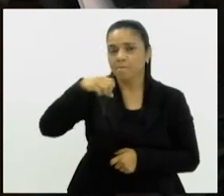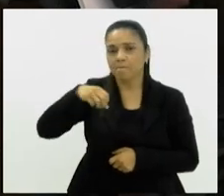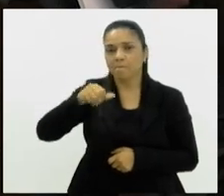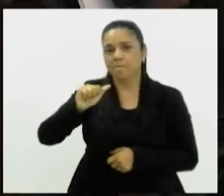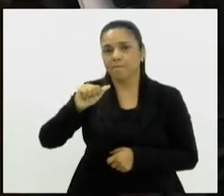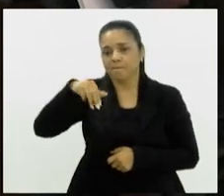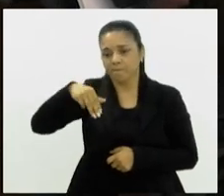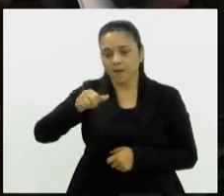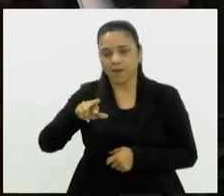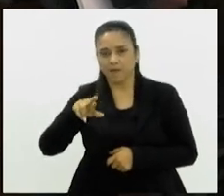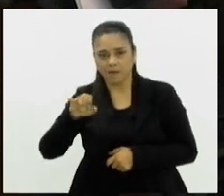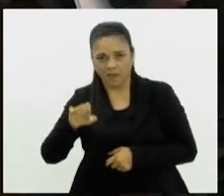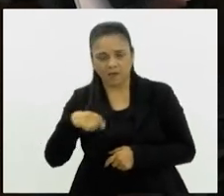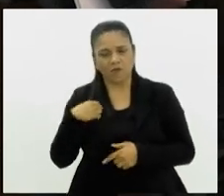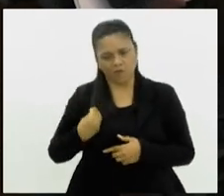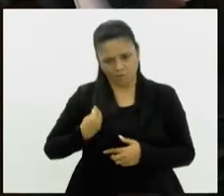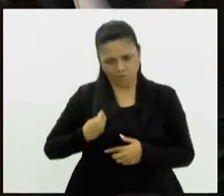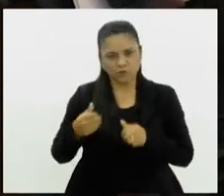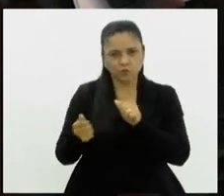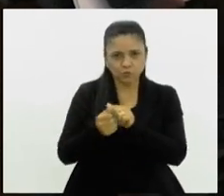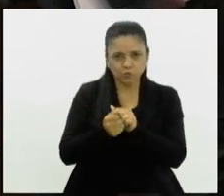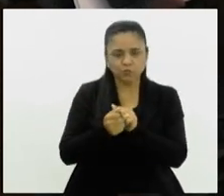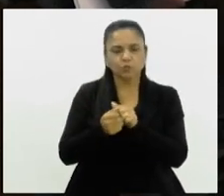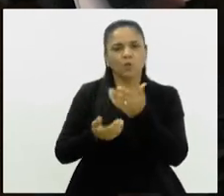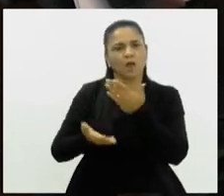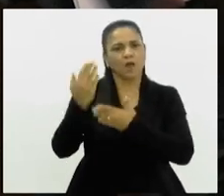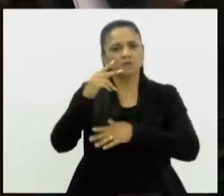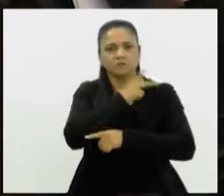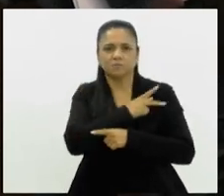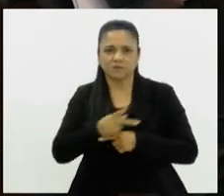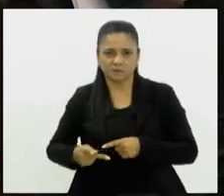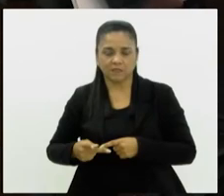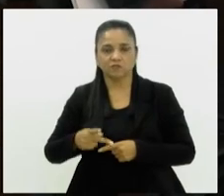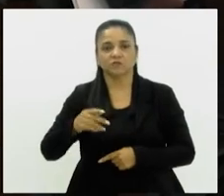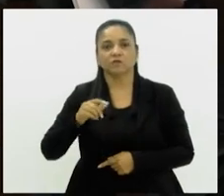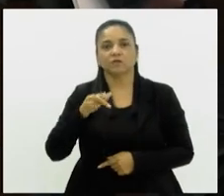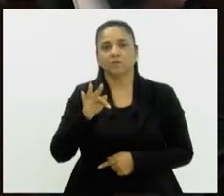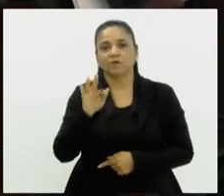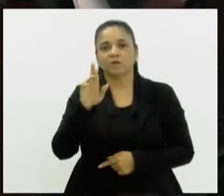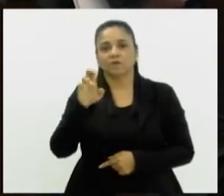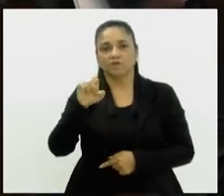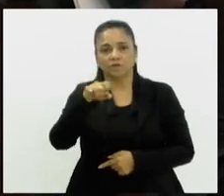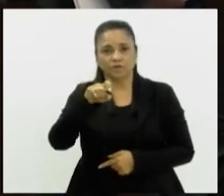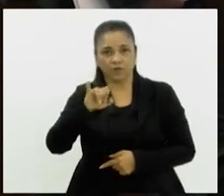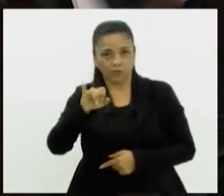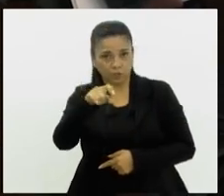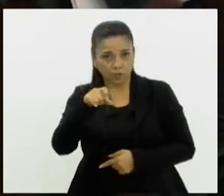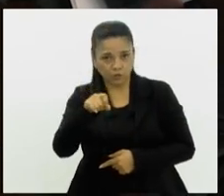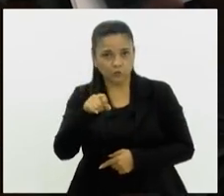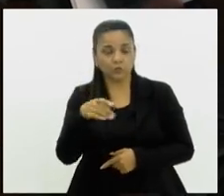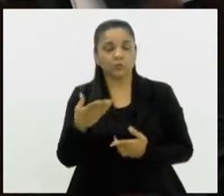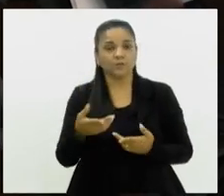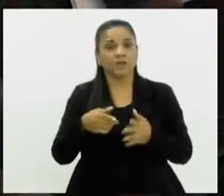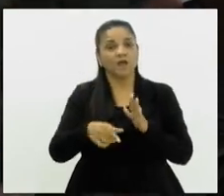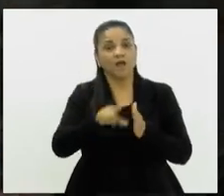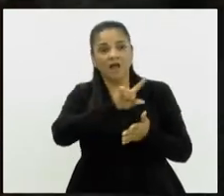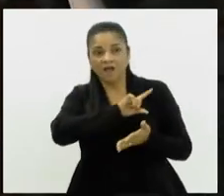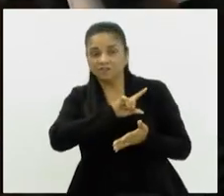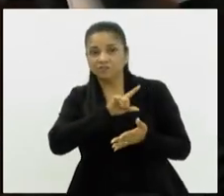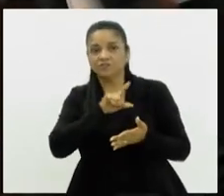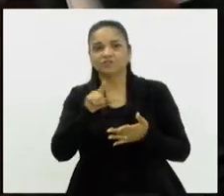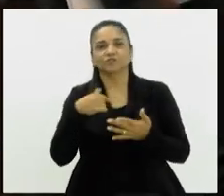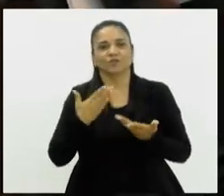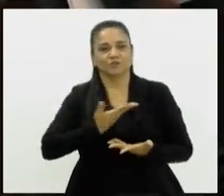Humanos, na época presidida pelo deputado Freixo, né? Vossa Excelência também foi dessa comissão, antes presidida pelo